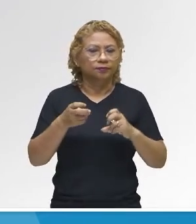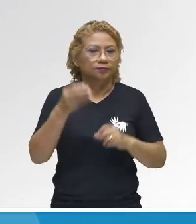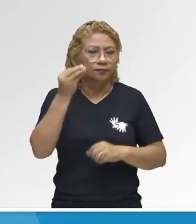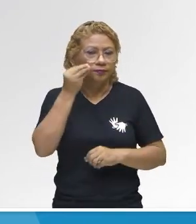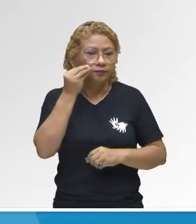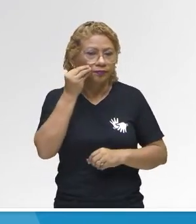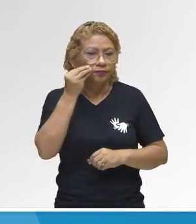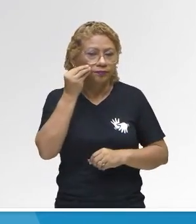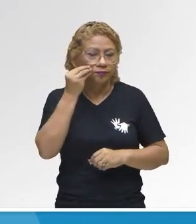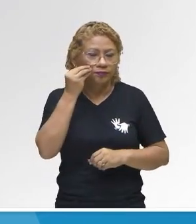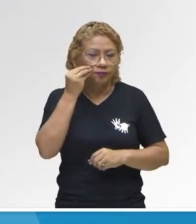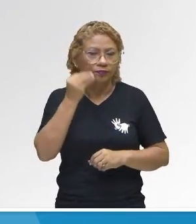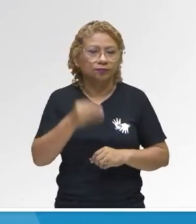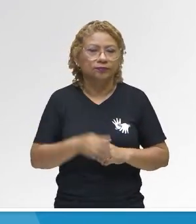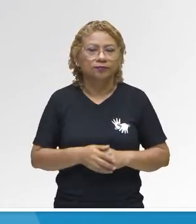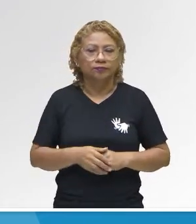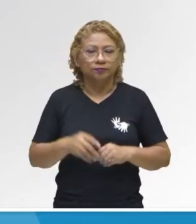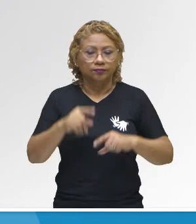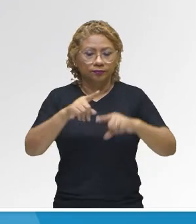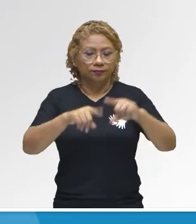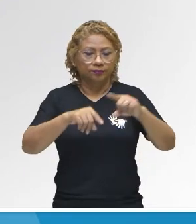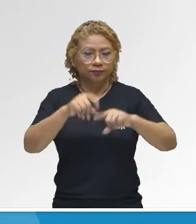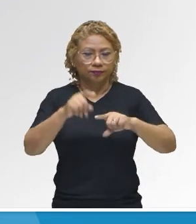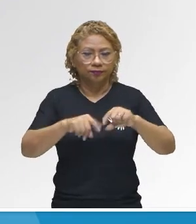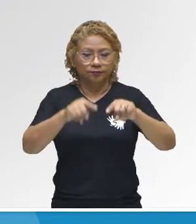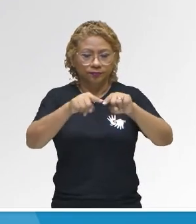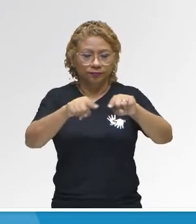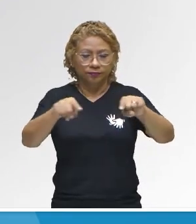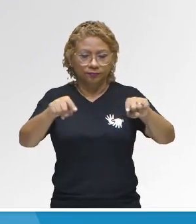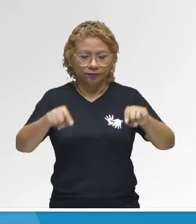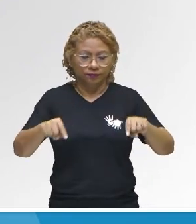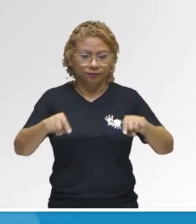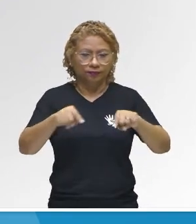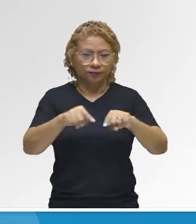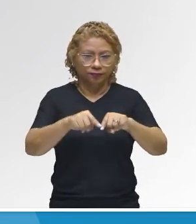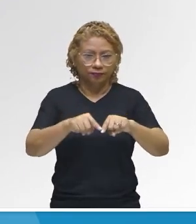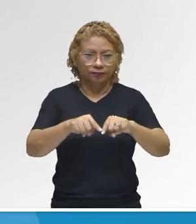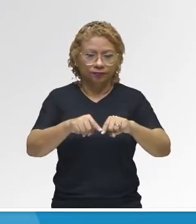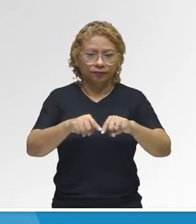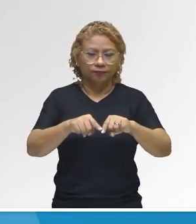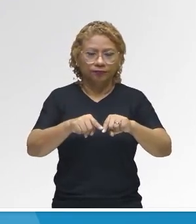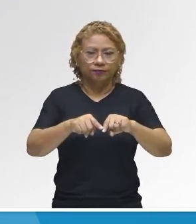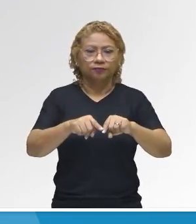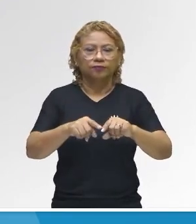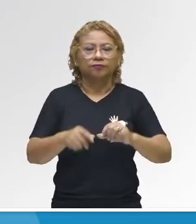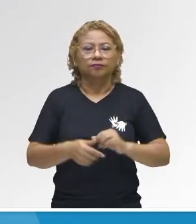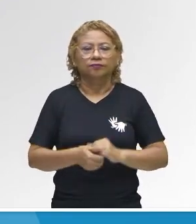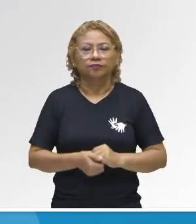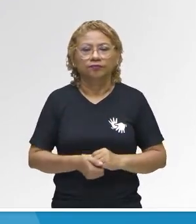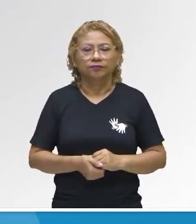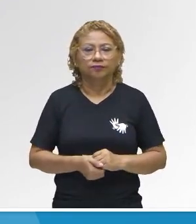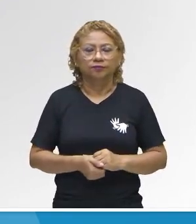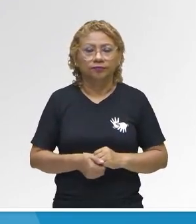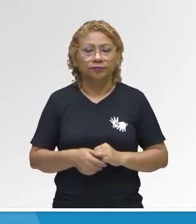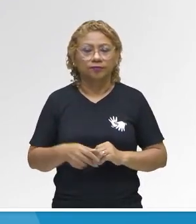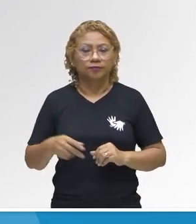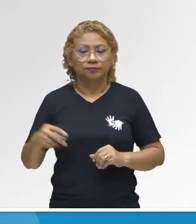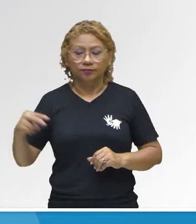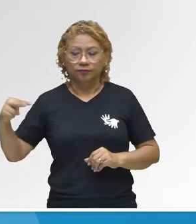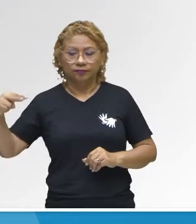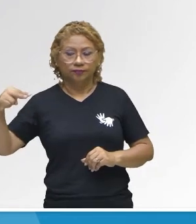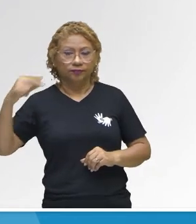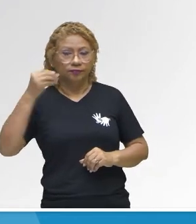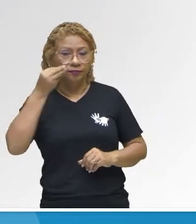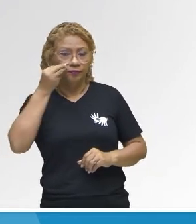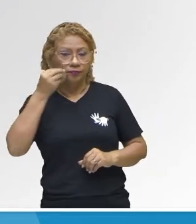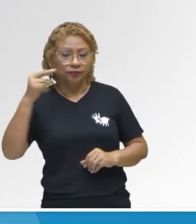paralelepípedo, né? Esse objeto aqui, ó. E esse objeto ele está suspenso. Então aqui desse lado eu tenho uma parede,